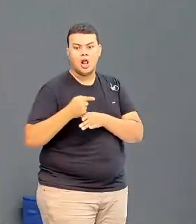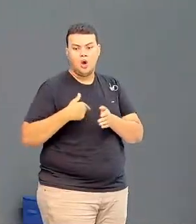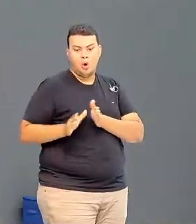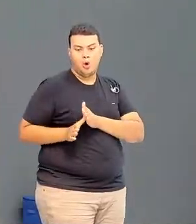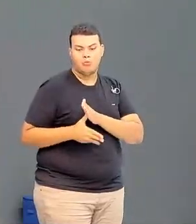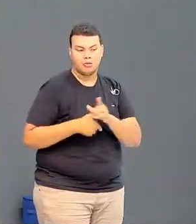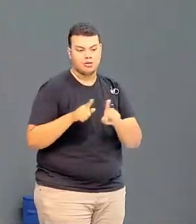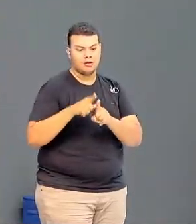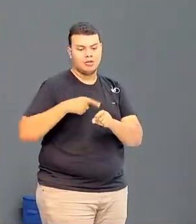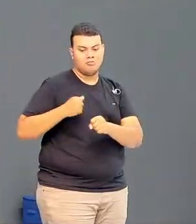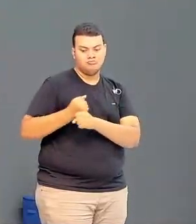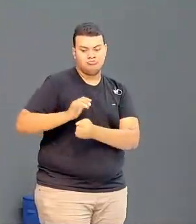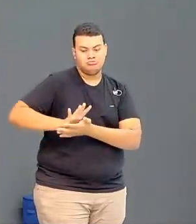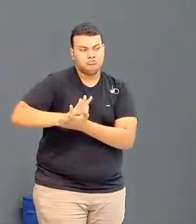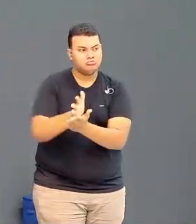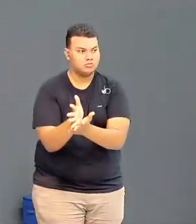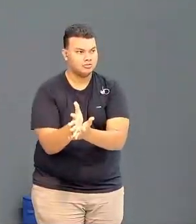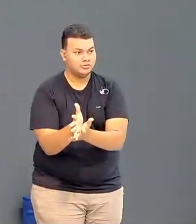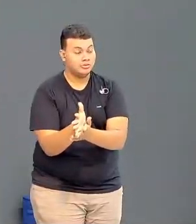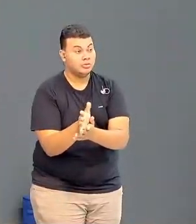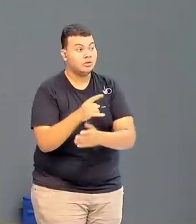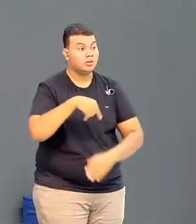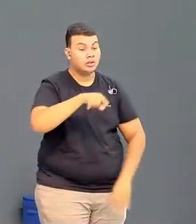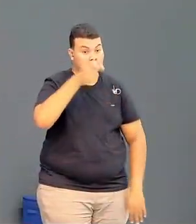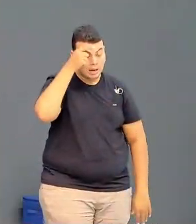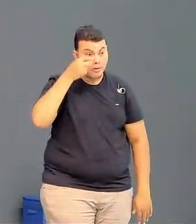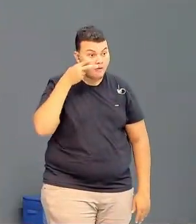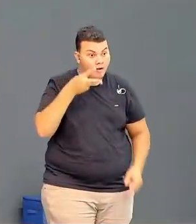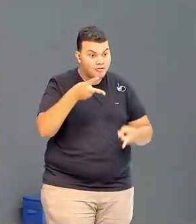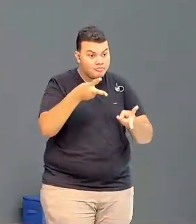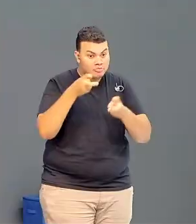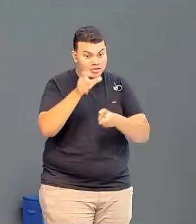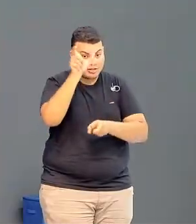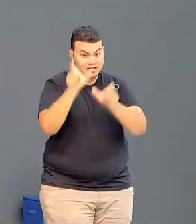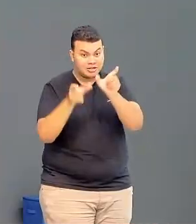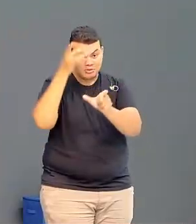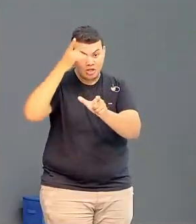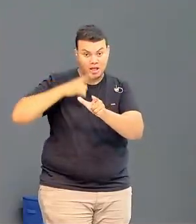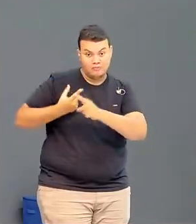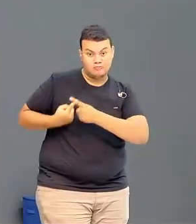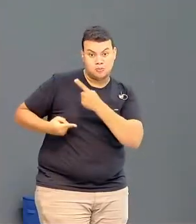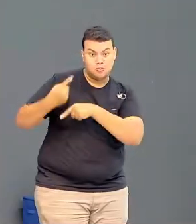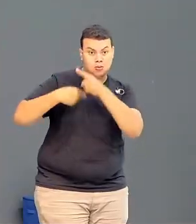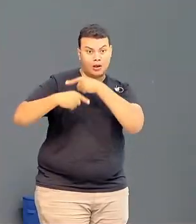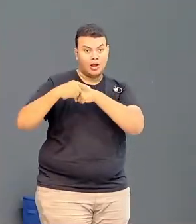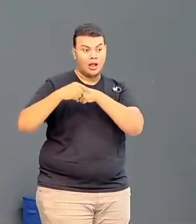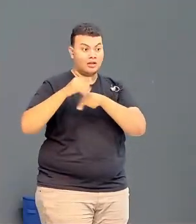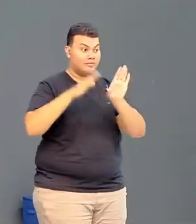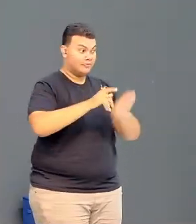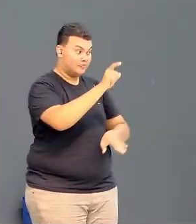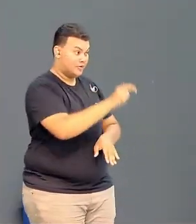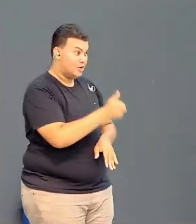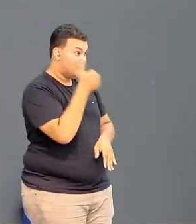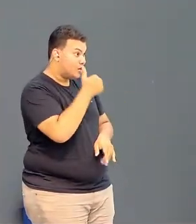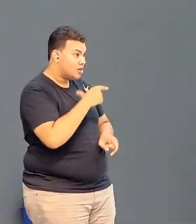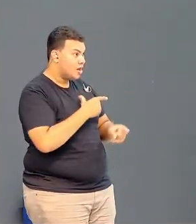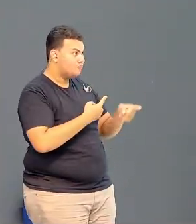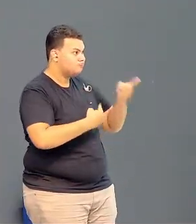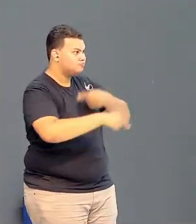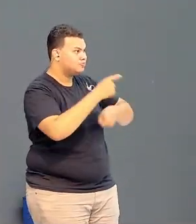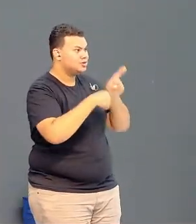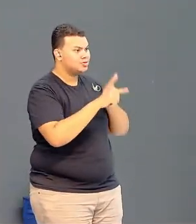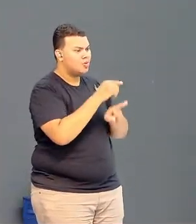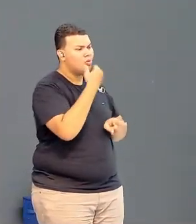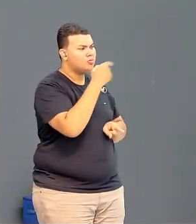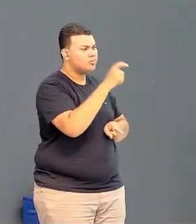Então é isso que ele quer para o ser humano. Quando ele percebe que o ser humano está avançando, quando ele percebe que você, mulher, está avançando, você, homem,